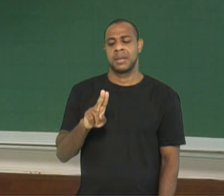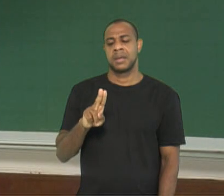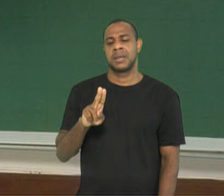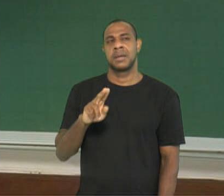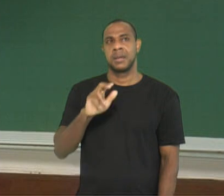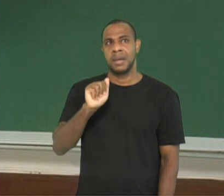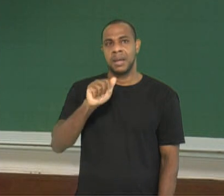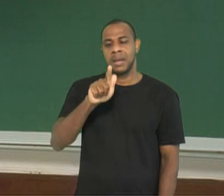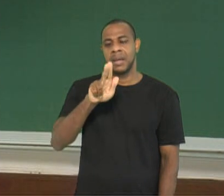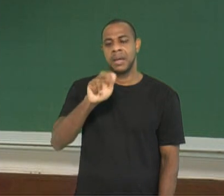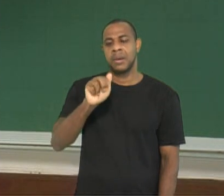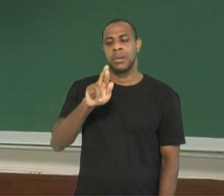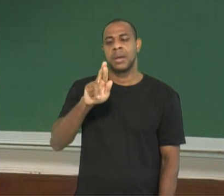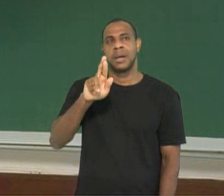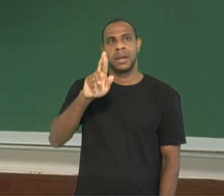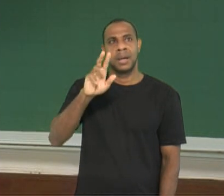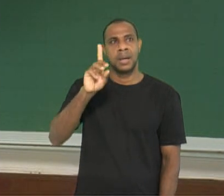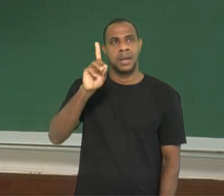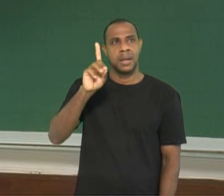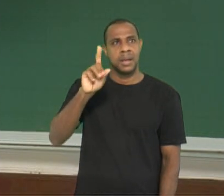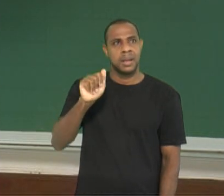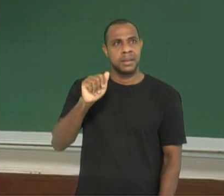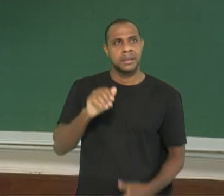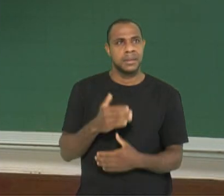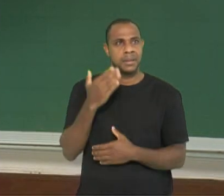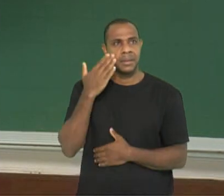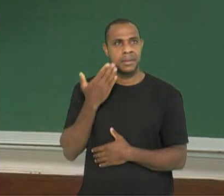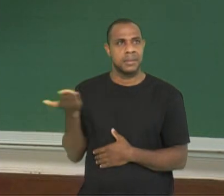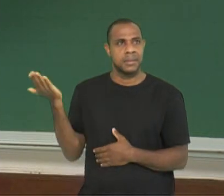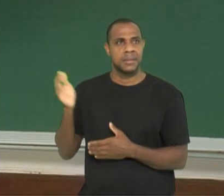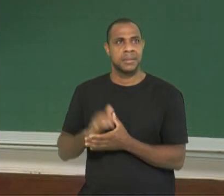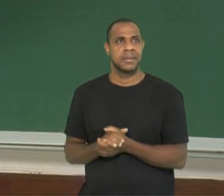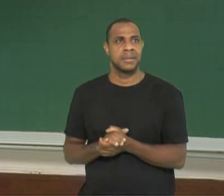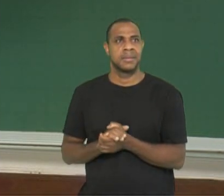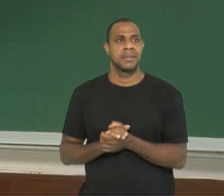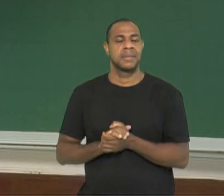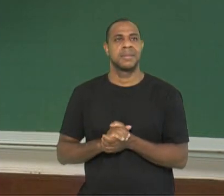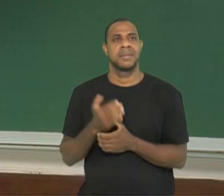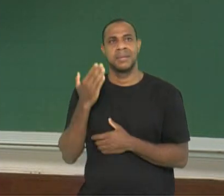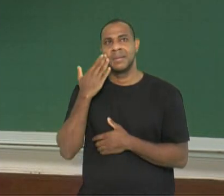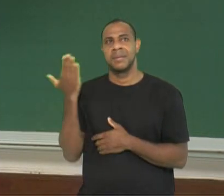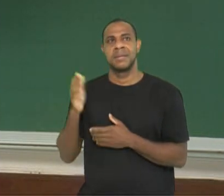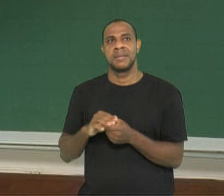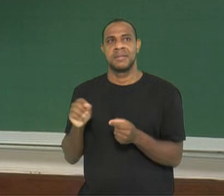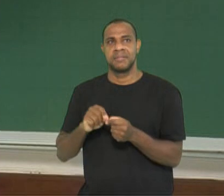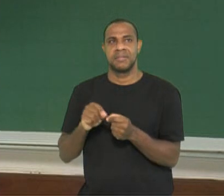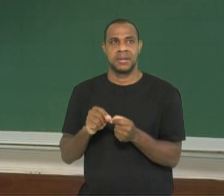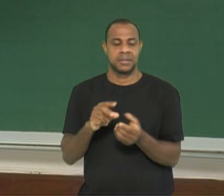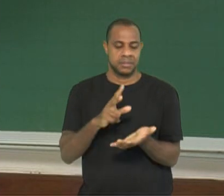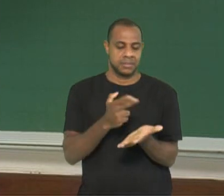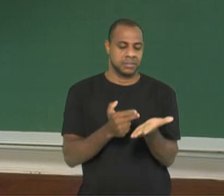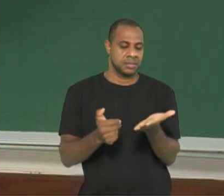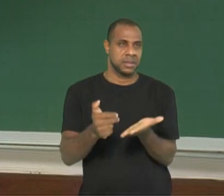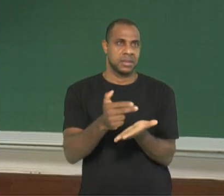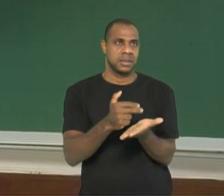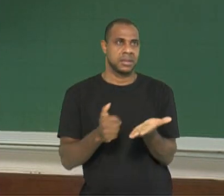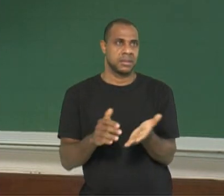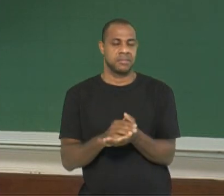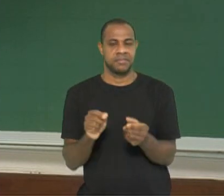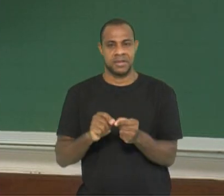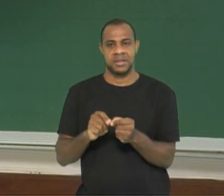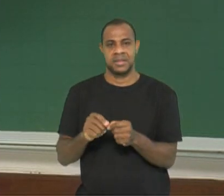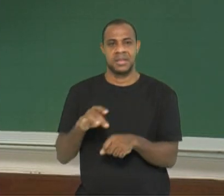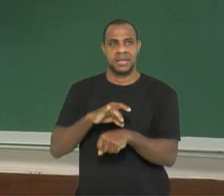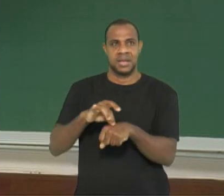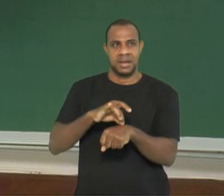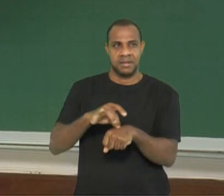utilizo água como diluente. Digamos assim, eu vou pegar nanquim, eu coloco água no nanquim e faço um desenho. Digamos assim, vou fazer carvão.